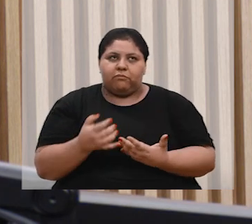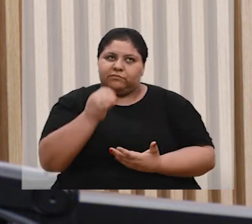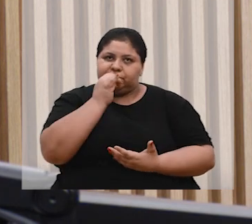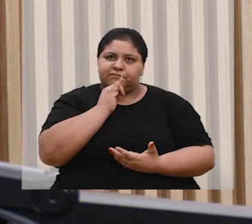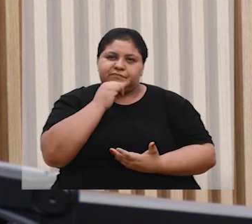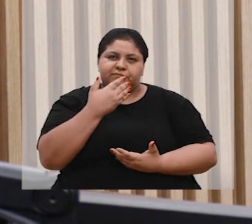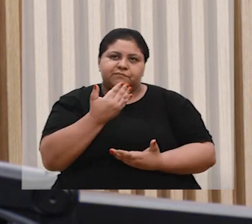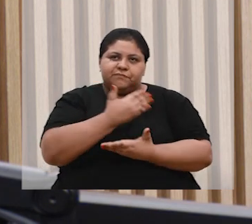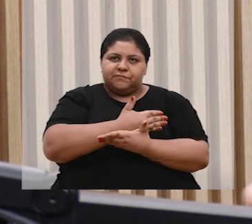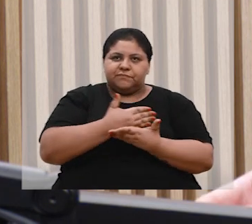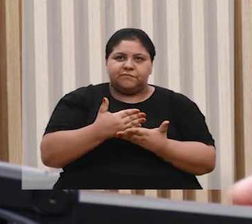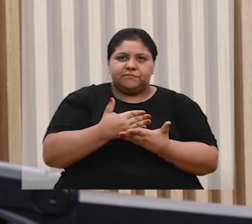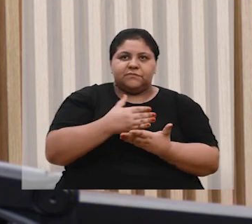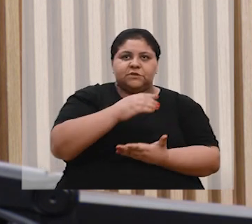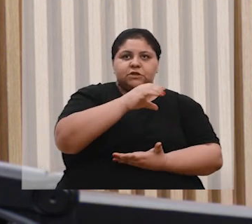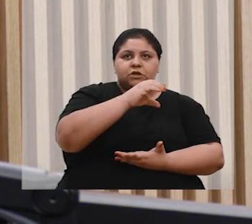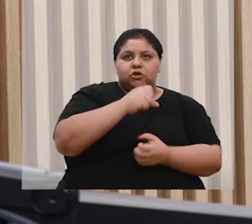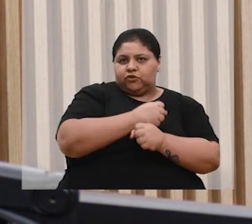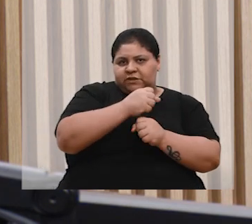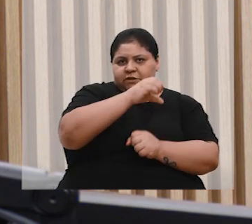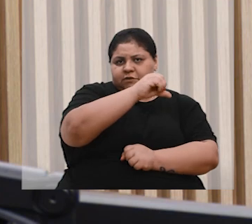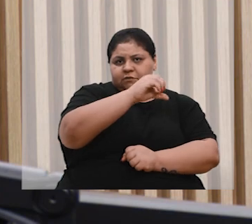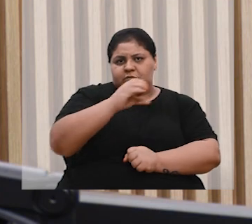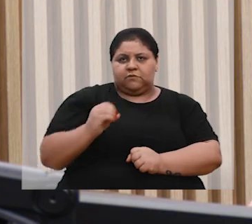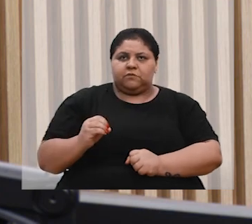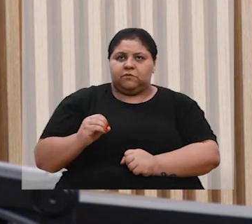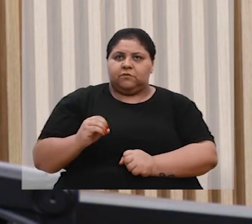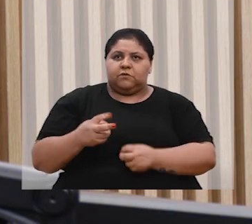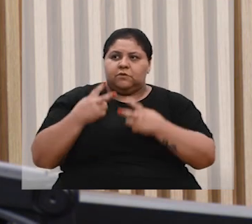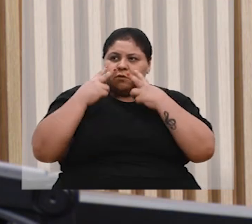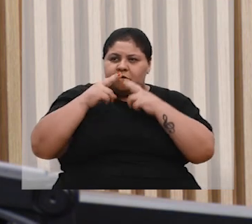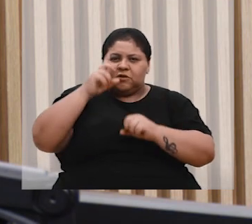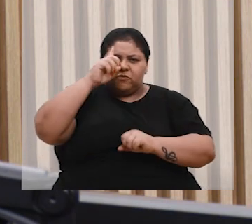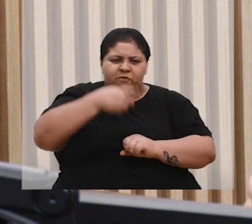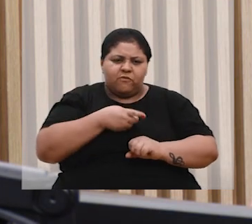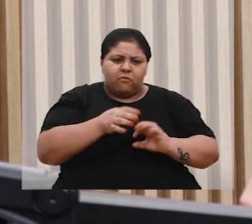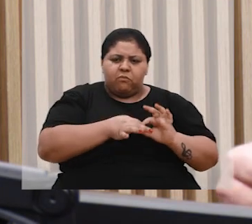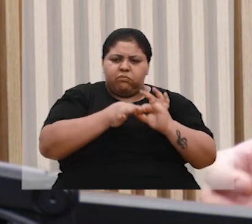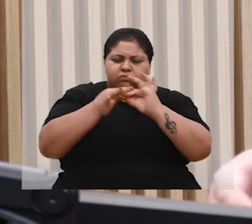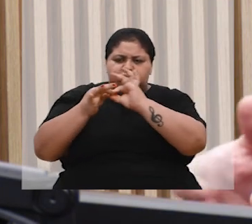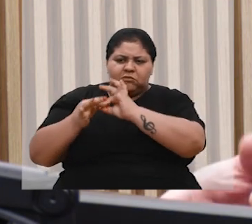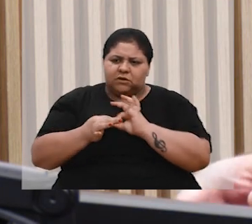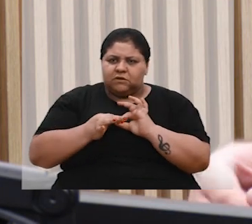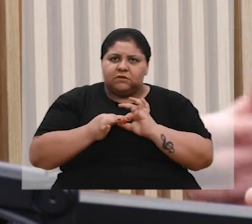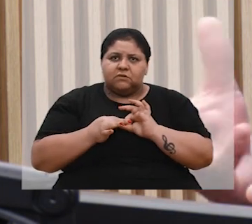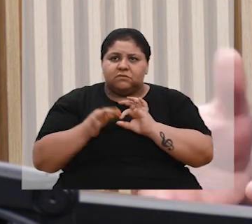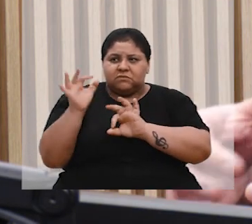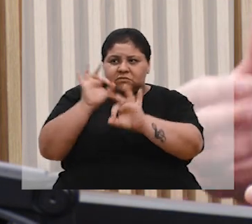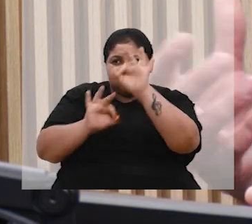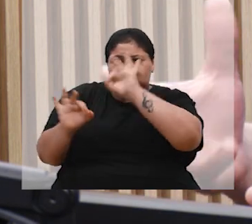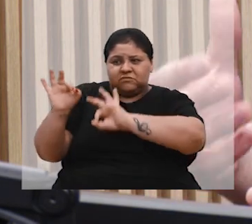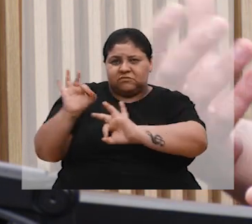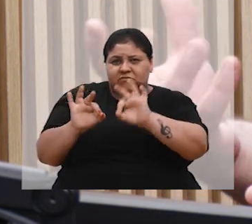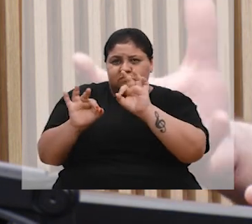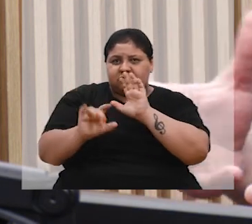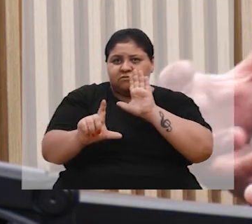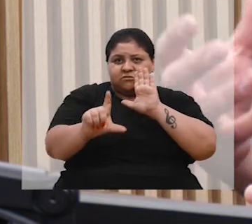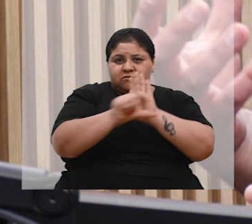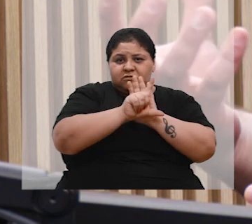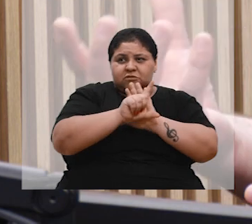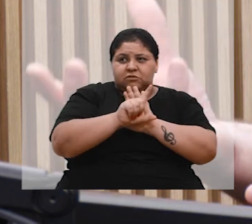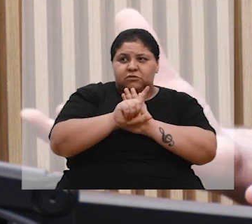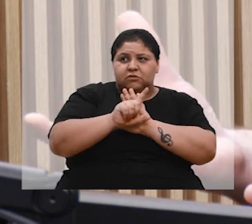viu, por exemplo, no início dos anos 90, a gente viu mandatos muito ligados a essa